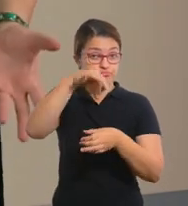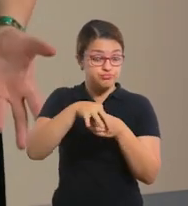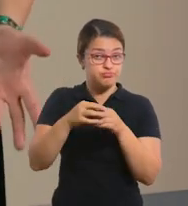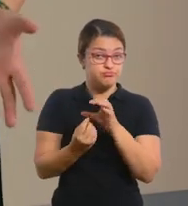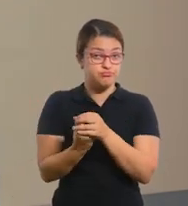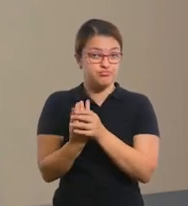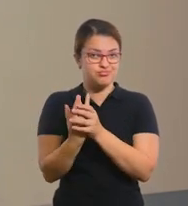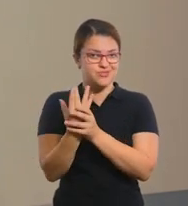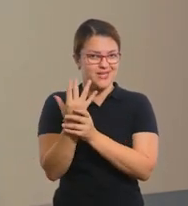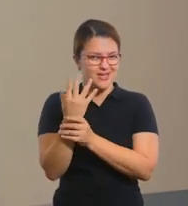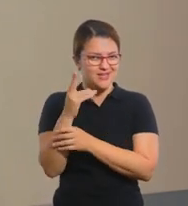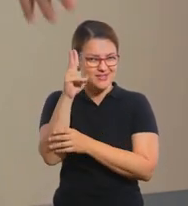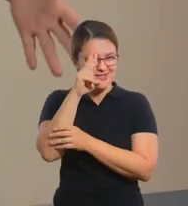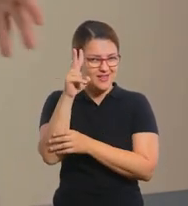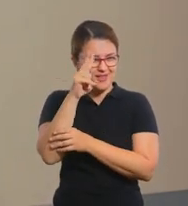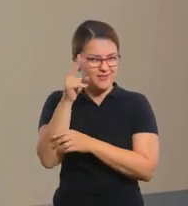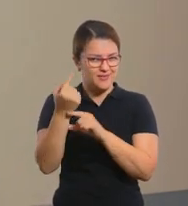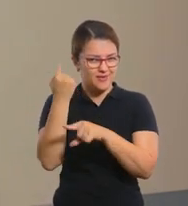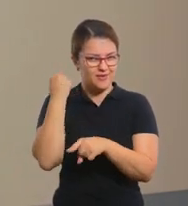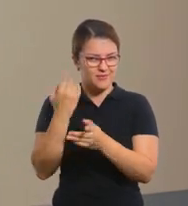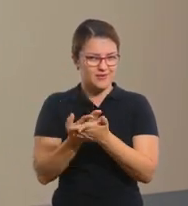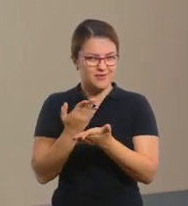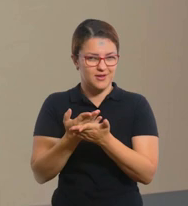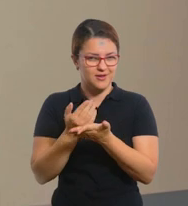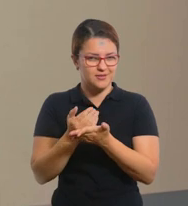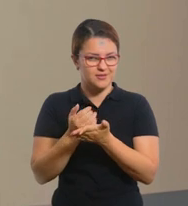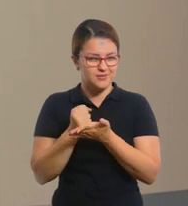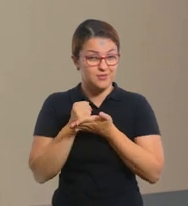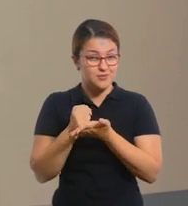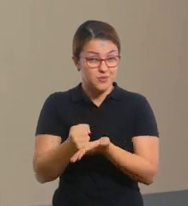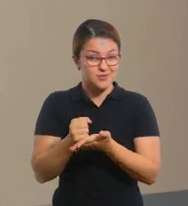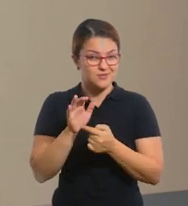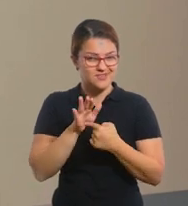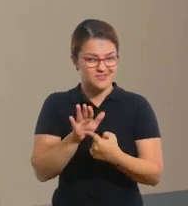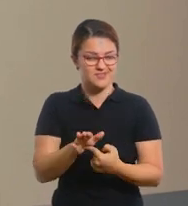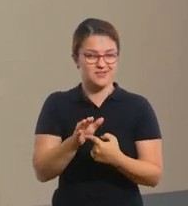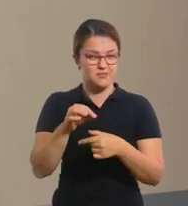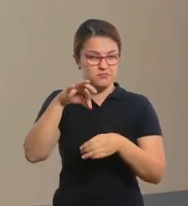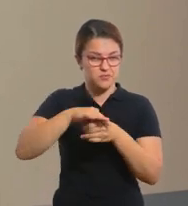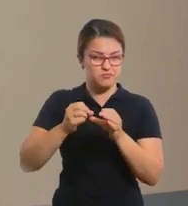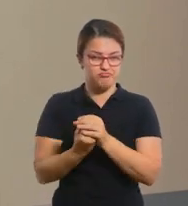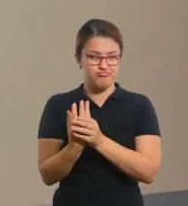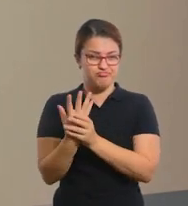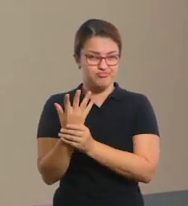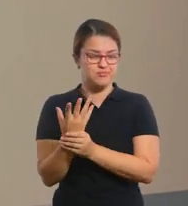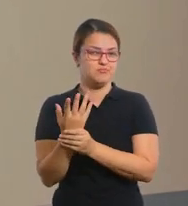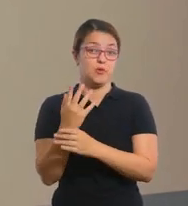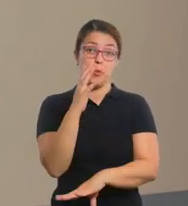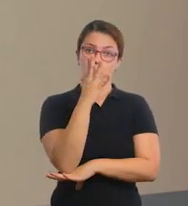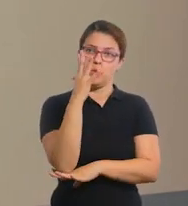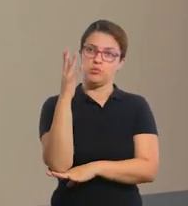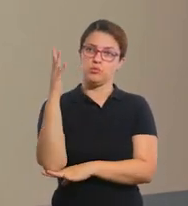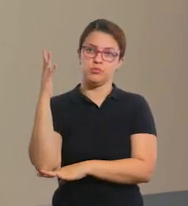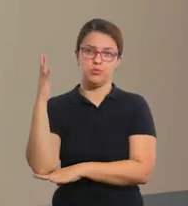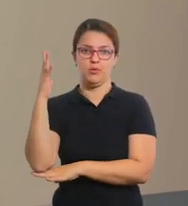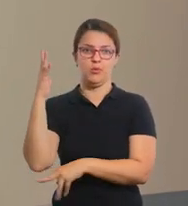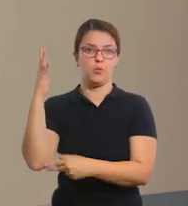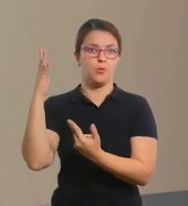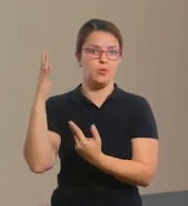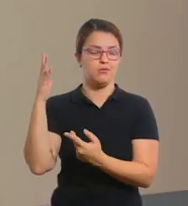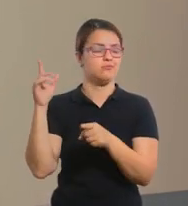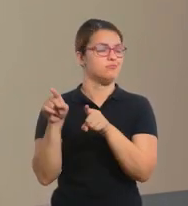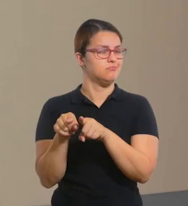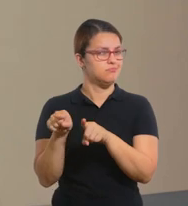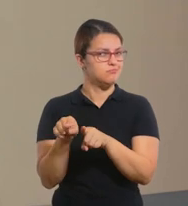das plantas lembra que eu trouxe uma planta aqui só tem então essa planta assim como a árvore